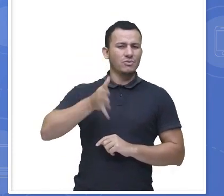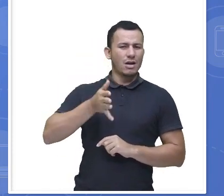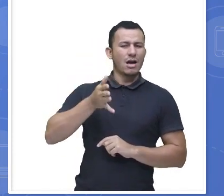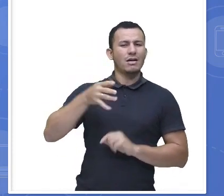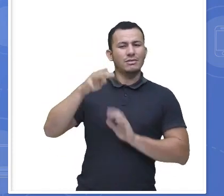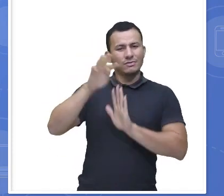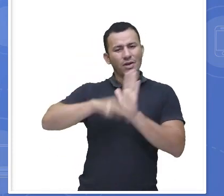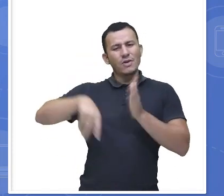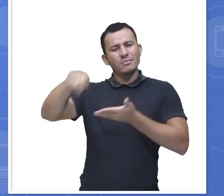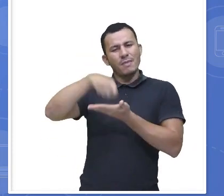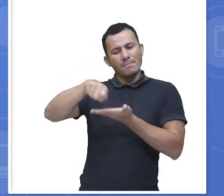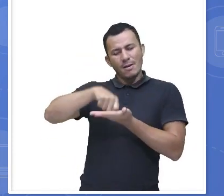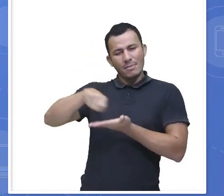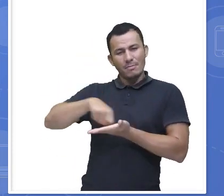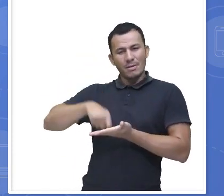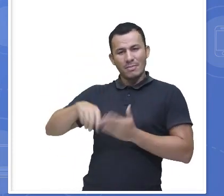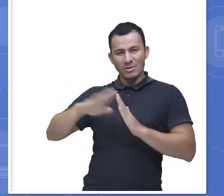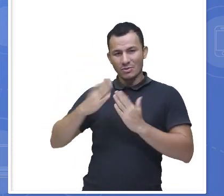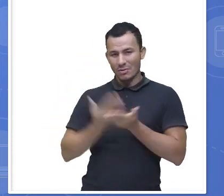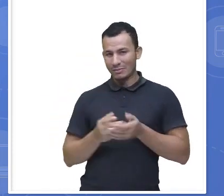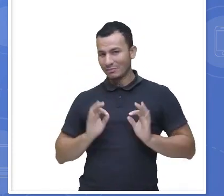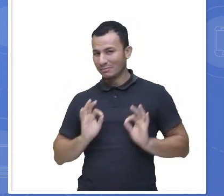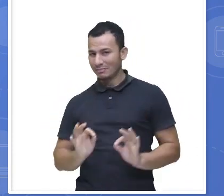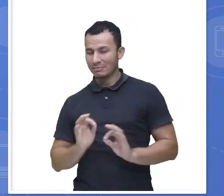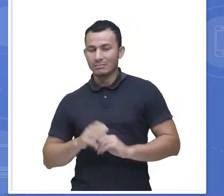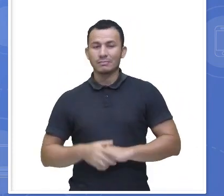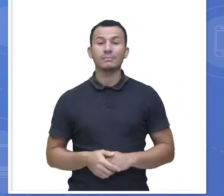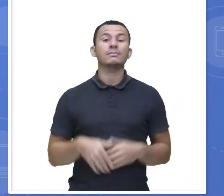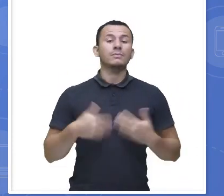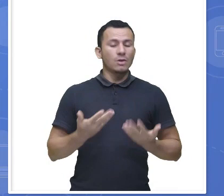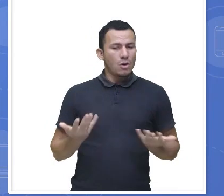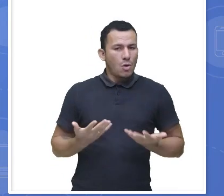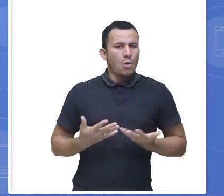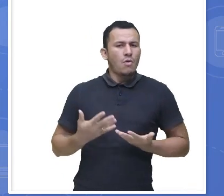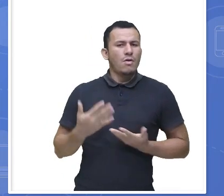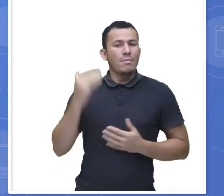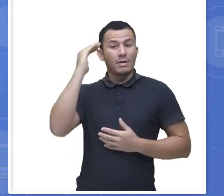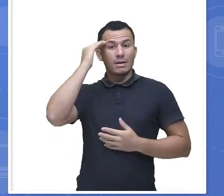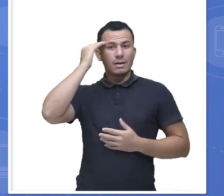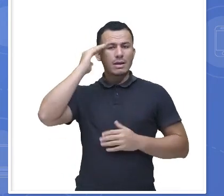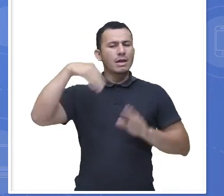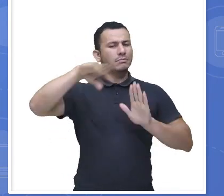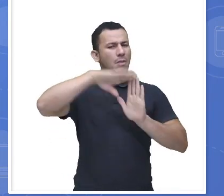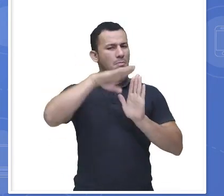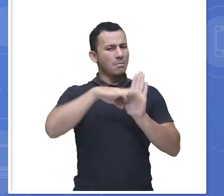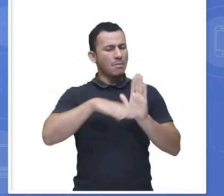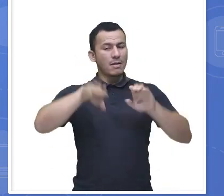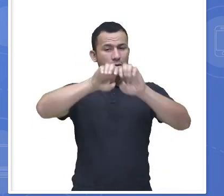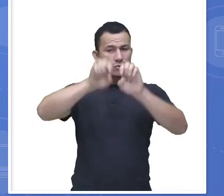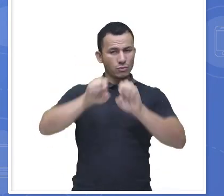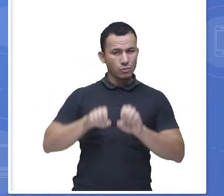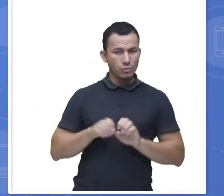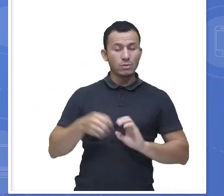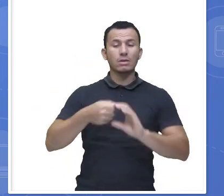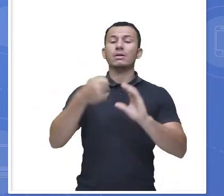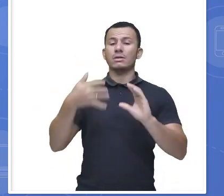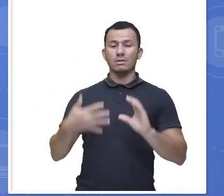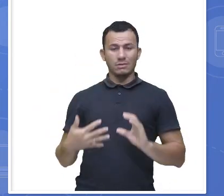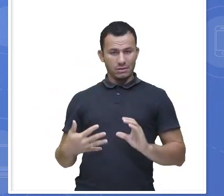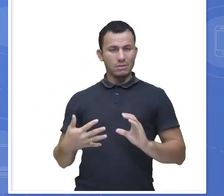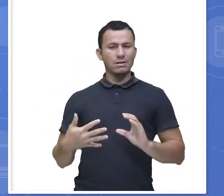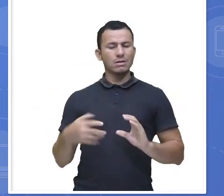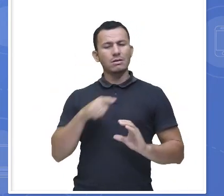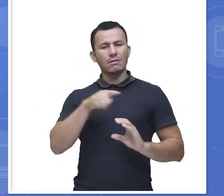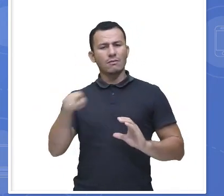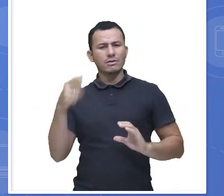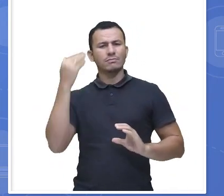muitos textos narrativos na escola, certo? Então hoje vamos compreender a estrutura desse texto, suas características, para